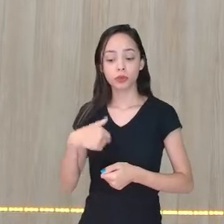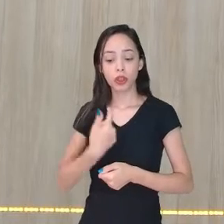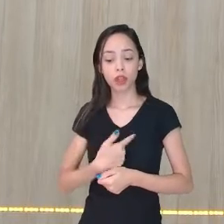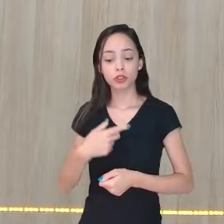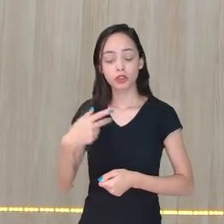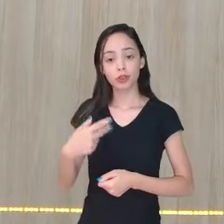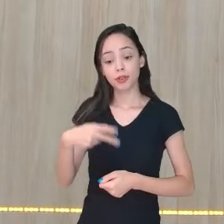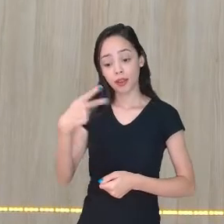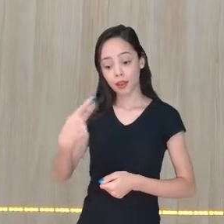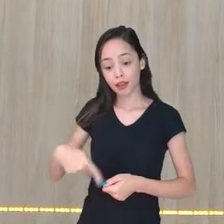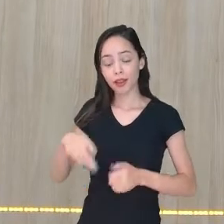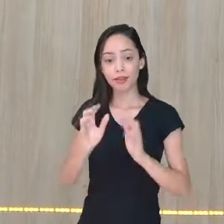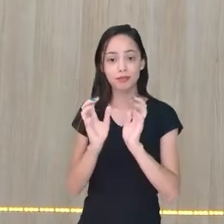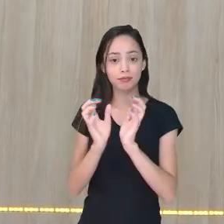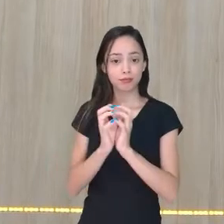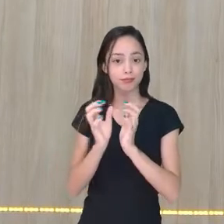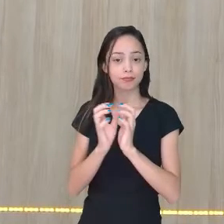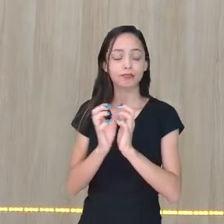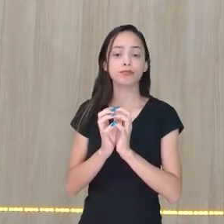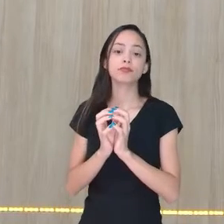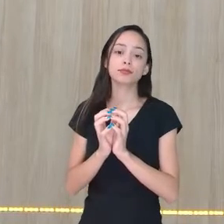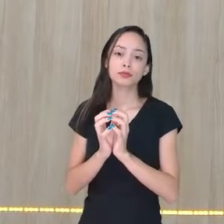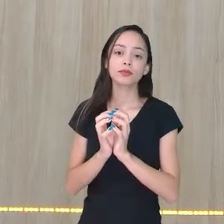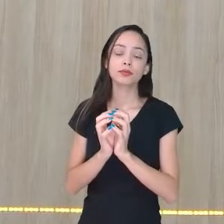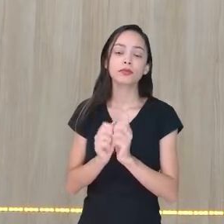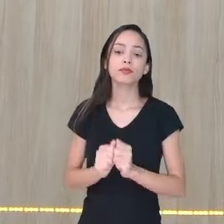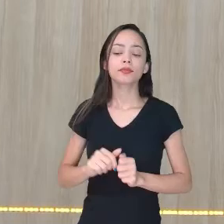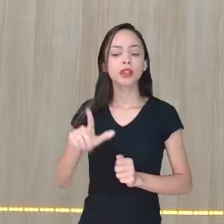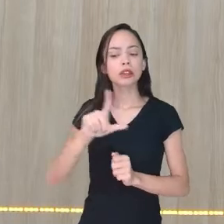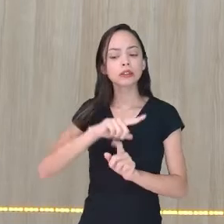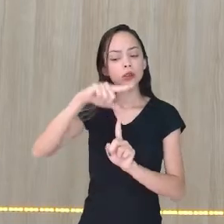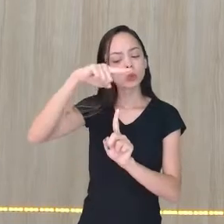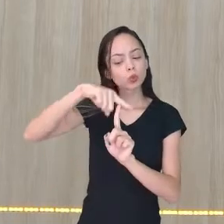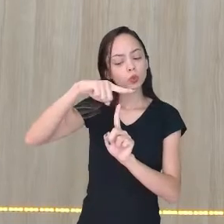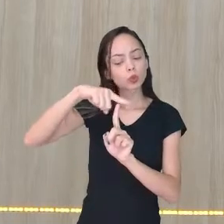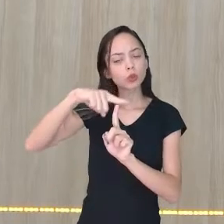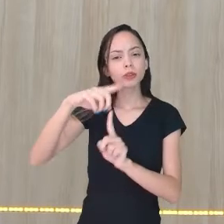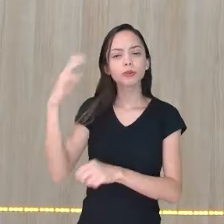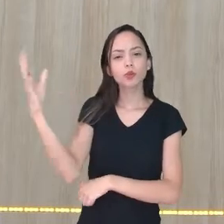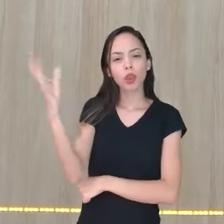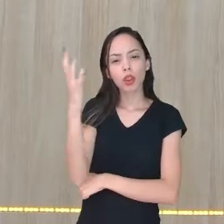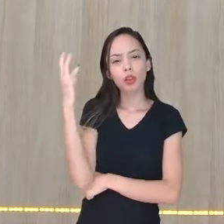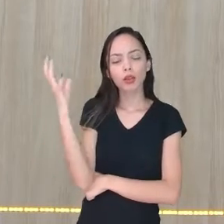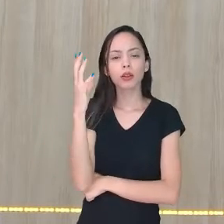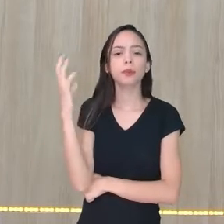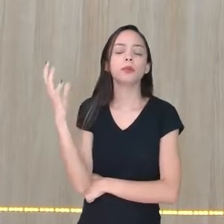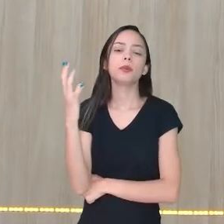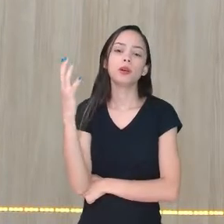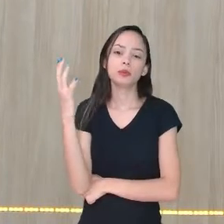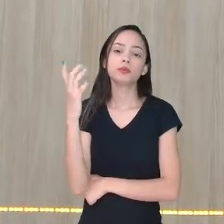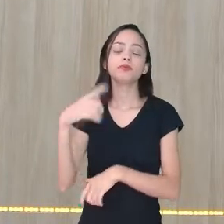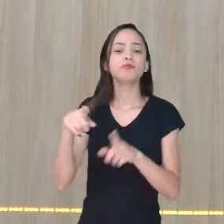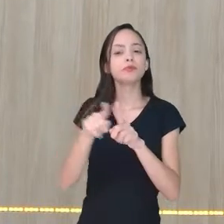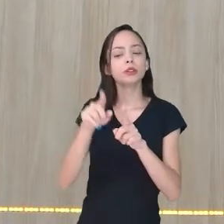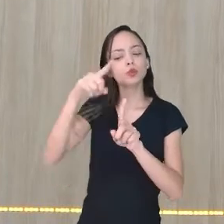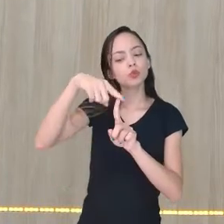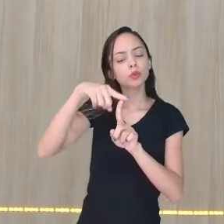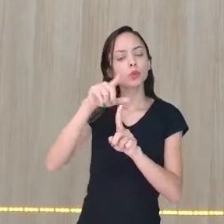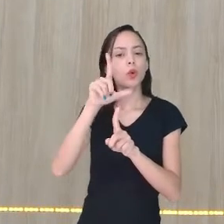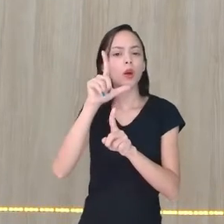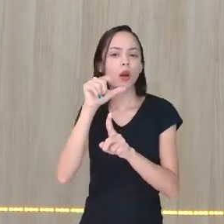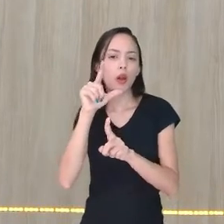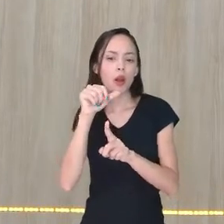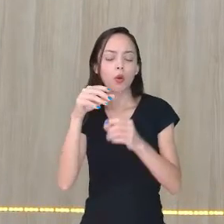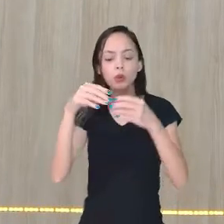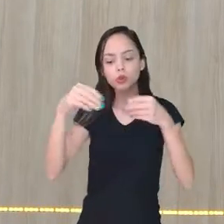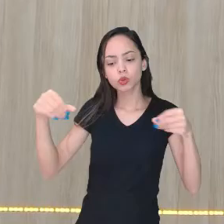no litoral, numa capital, tem um tipo de clima, tem um tipo de água, tem um tipo de